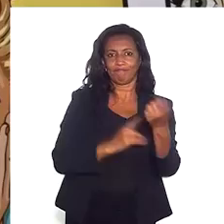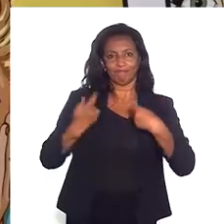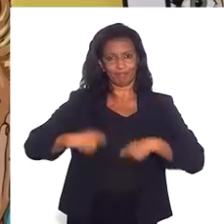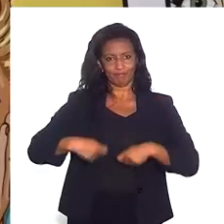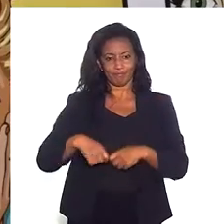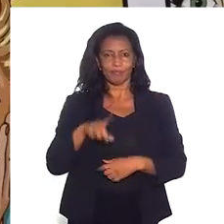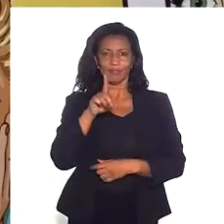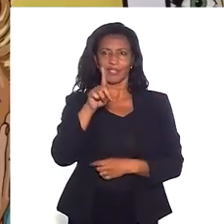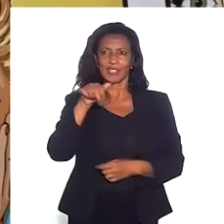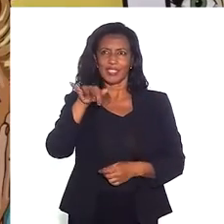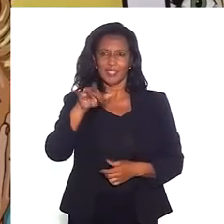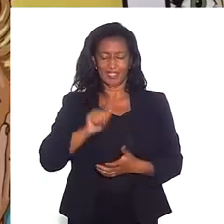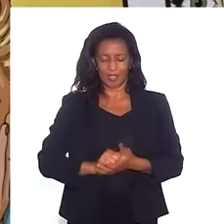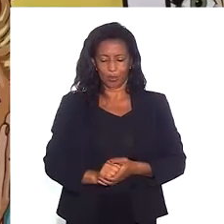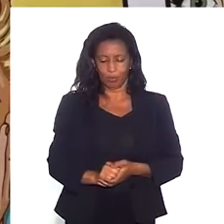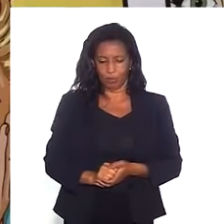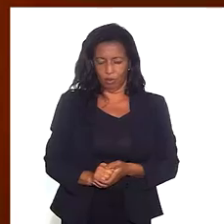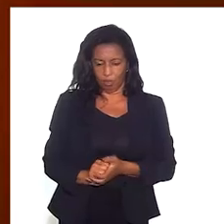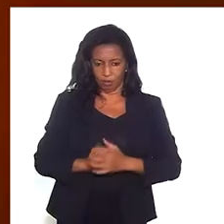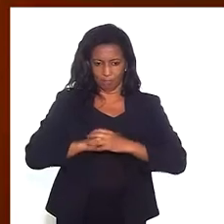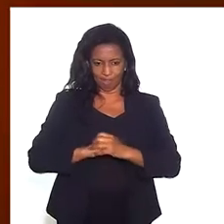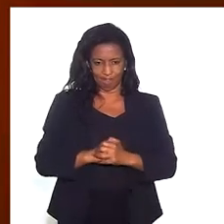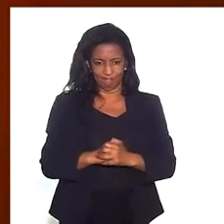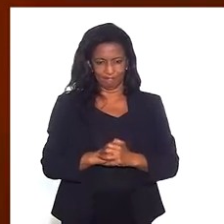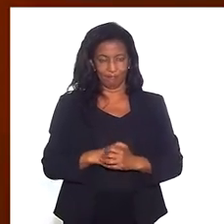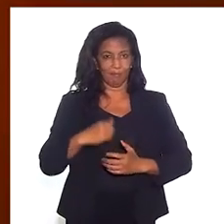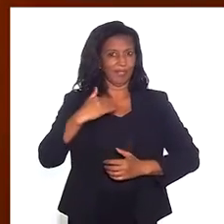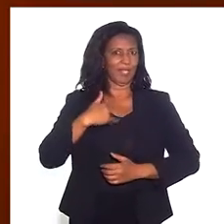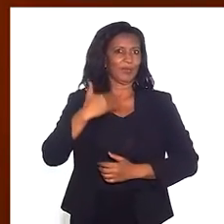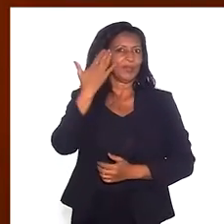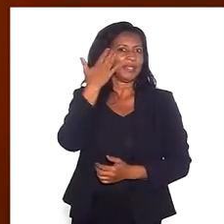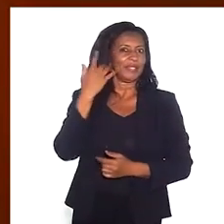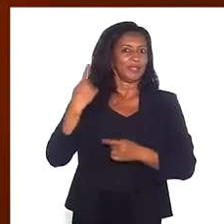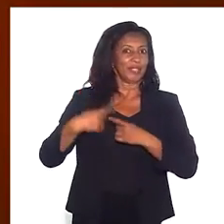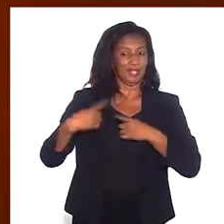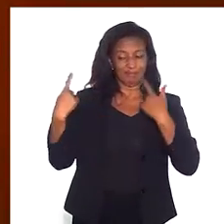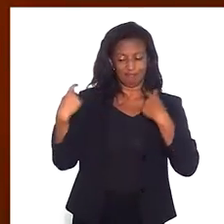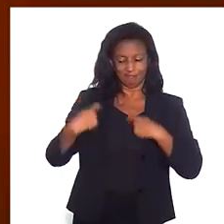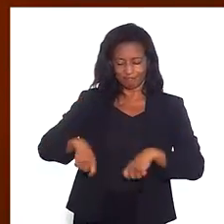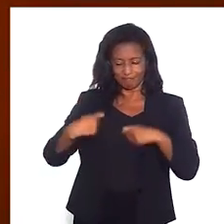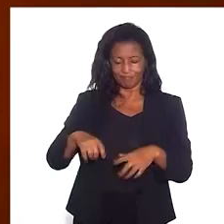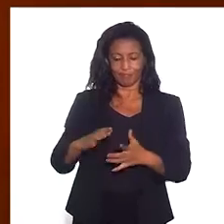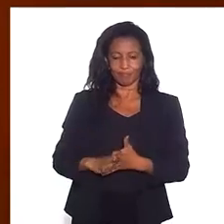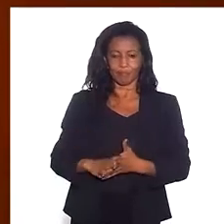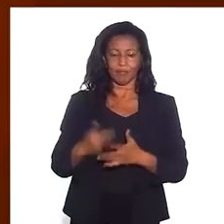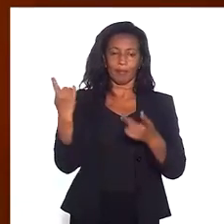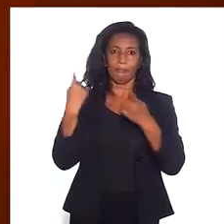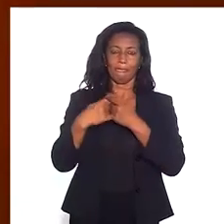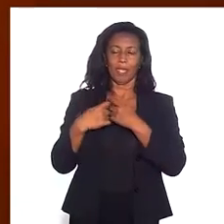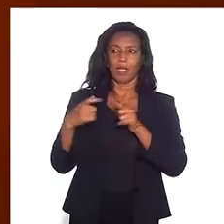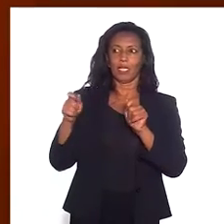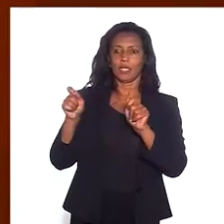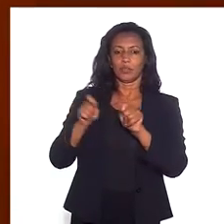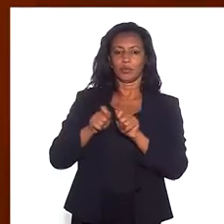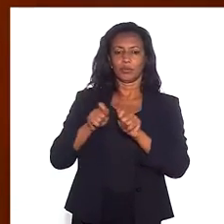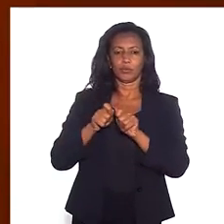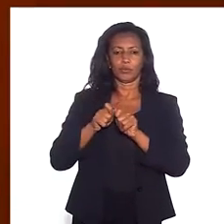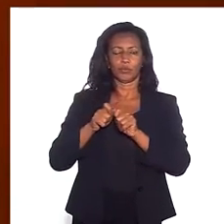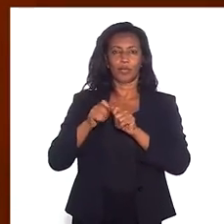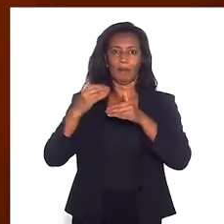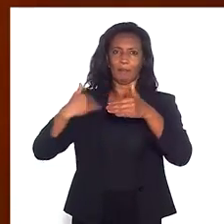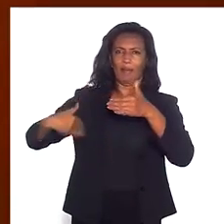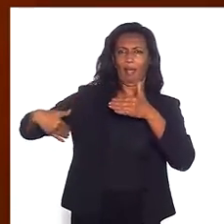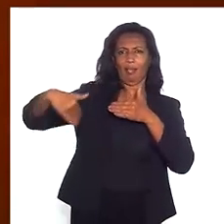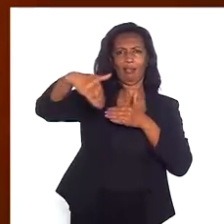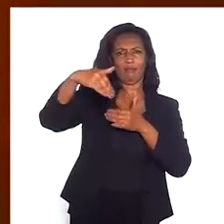é importante, é necessário? Daniela. Eu entendo que o ecofeminismo é necessário porque ele nos